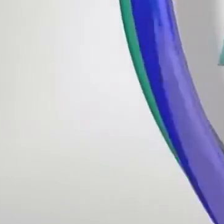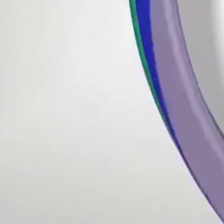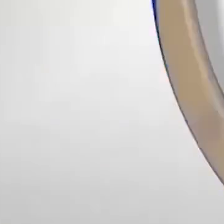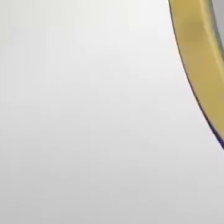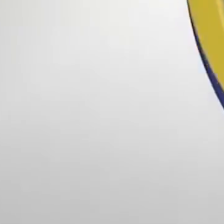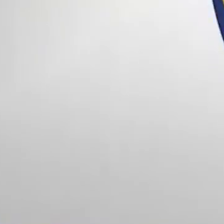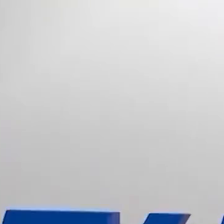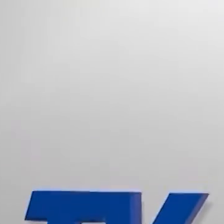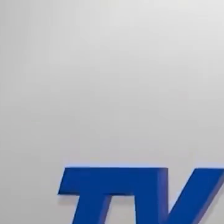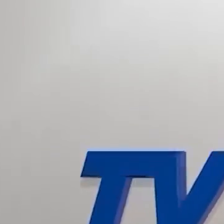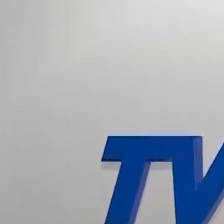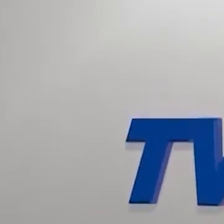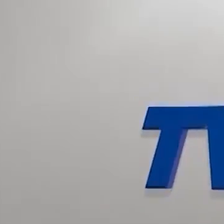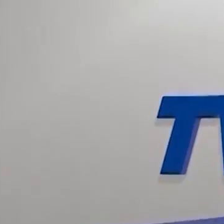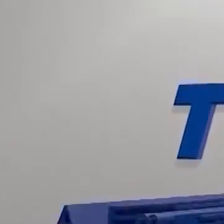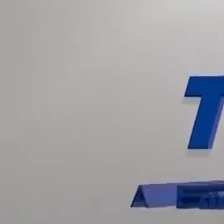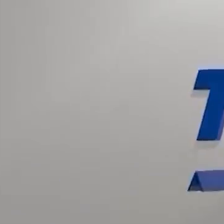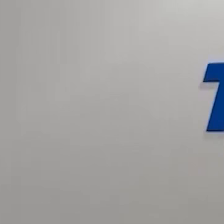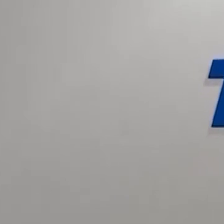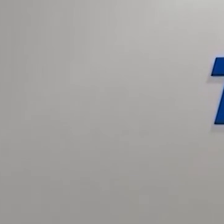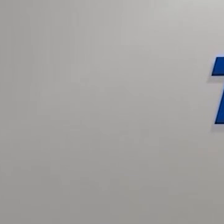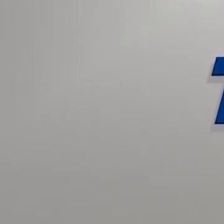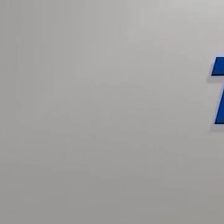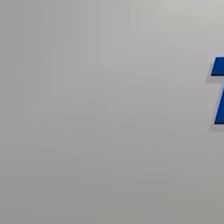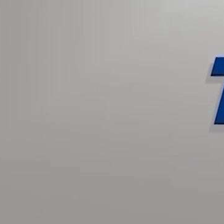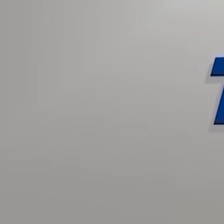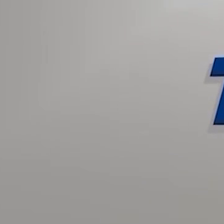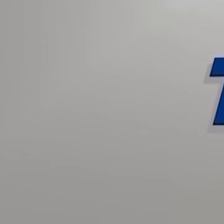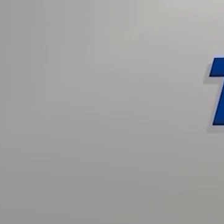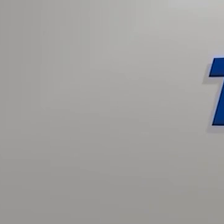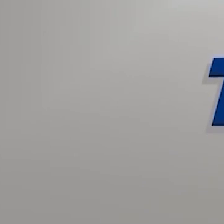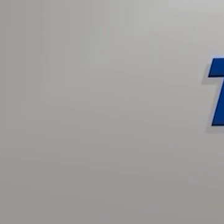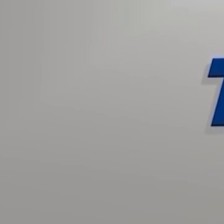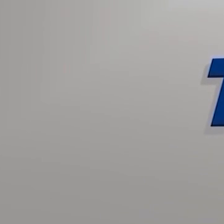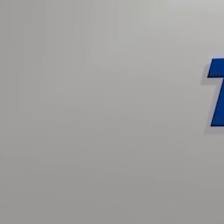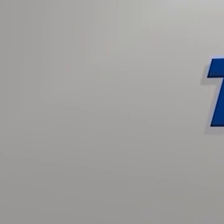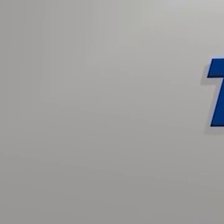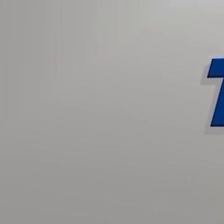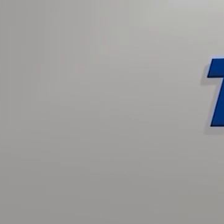TV Fortaleza, a emissora da Casa do Povo.